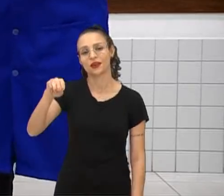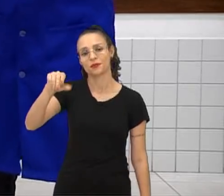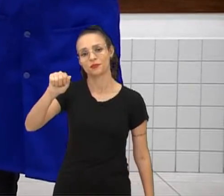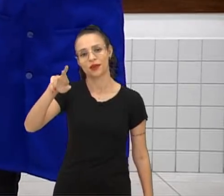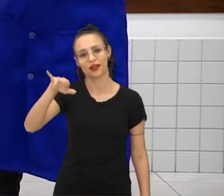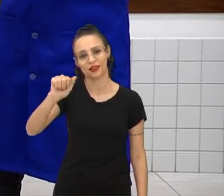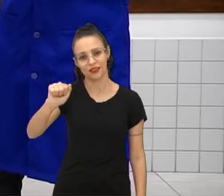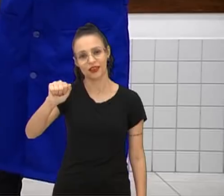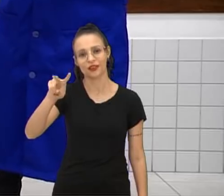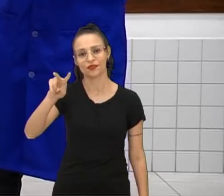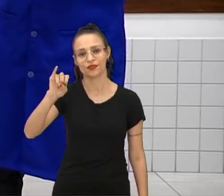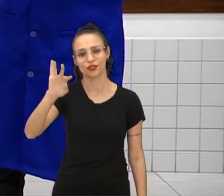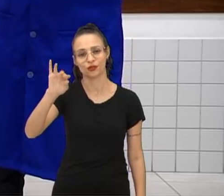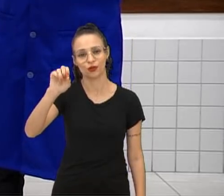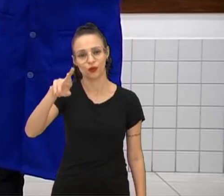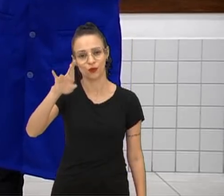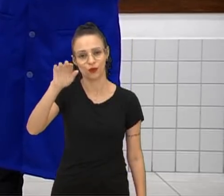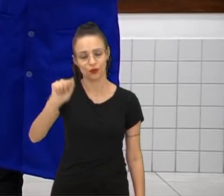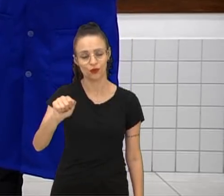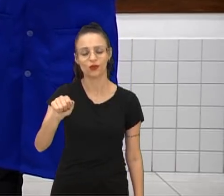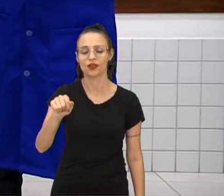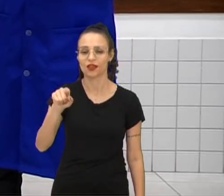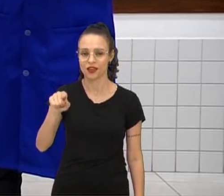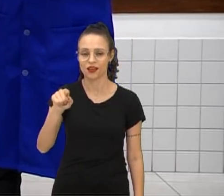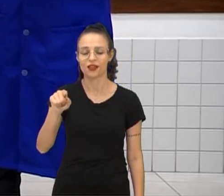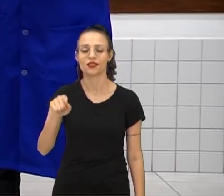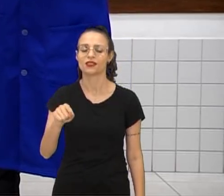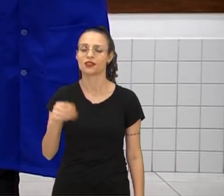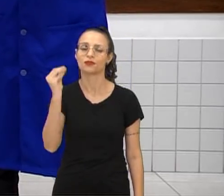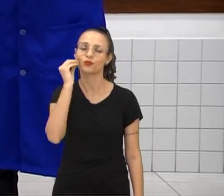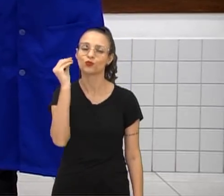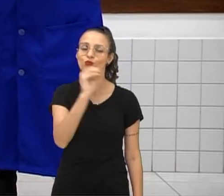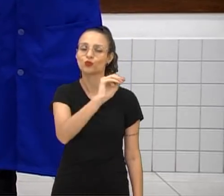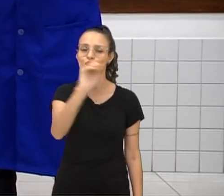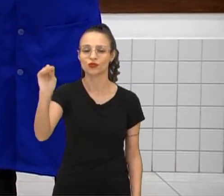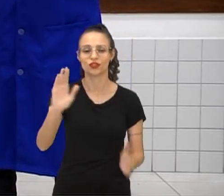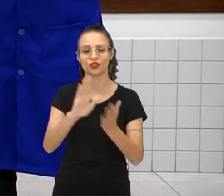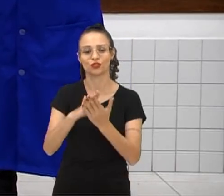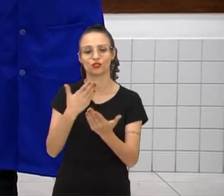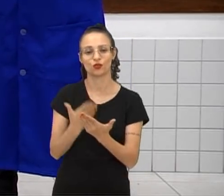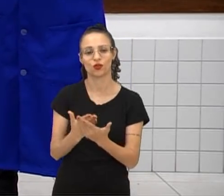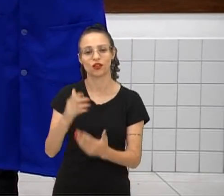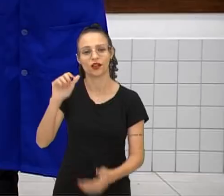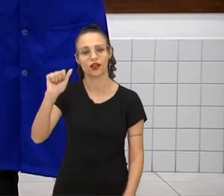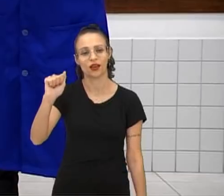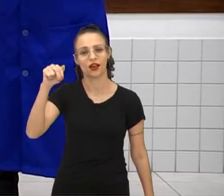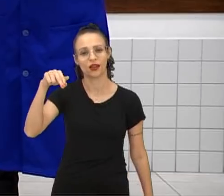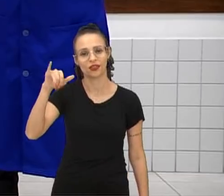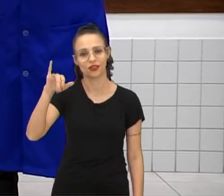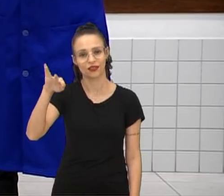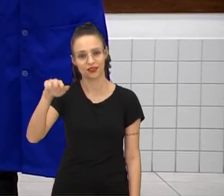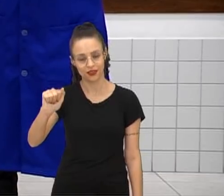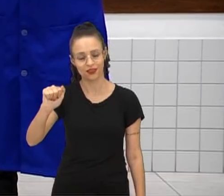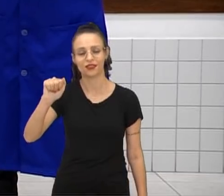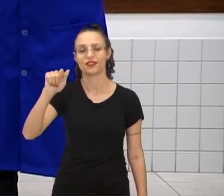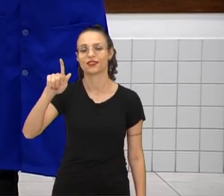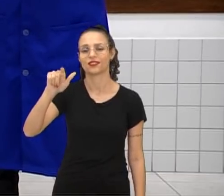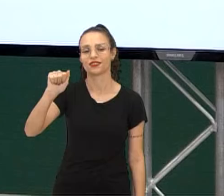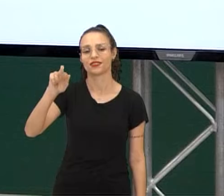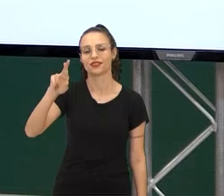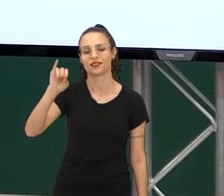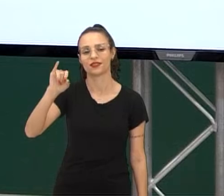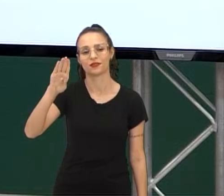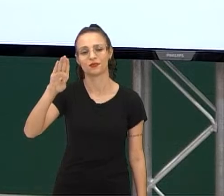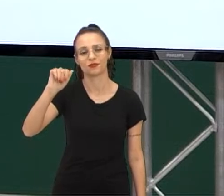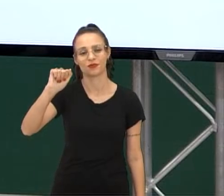Vitória Romano também, lá do Jardim Alegre, manda um beijo para o Colégio Anita Garibaldi. E aqui tem uma